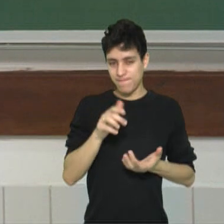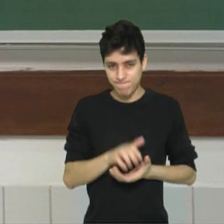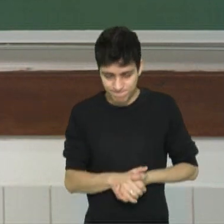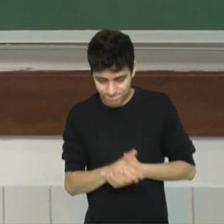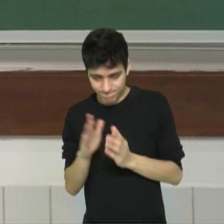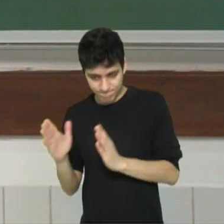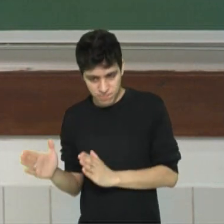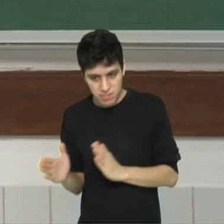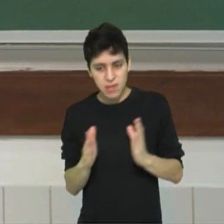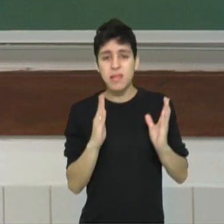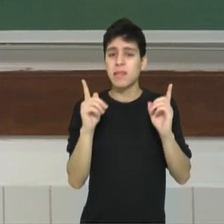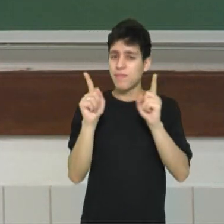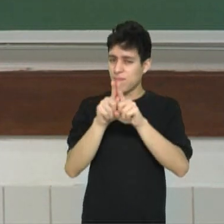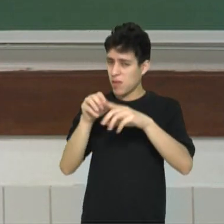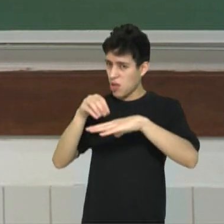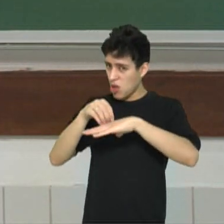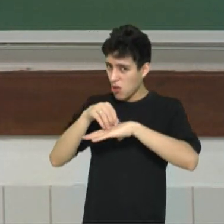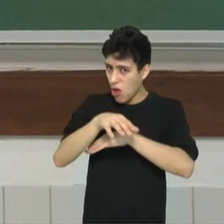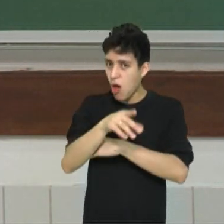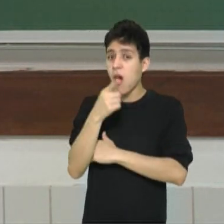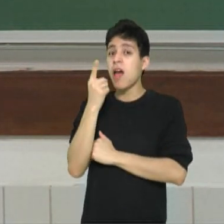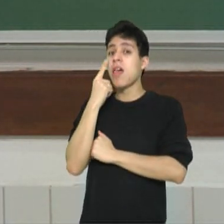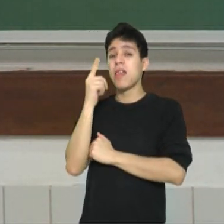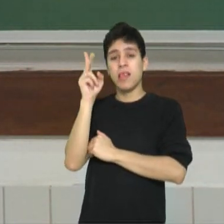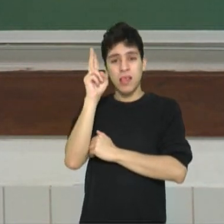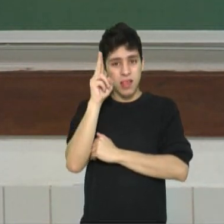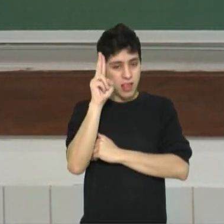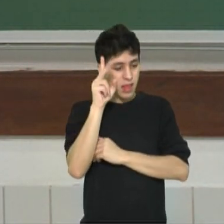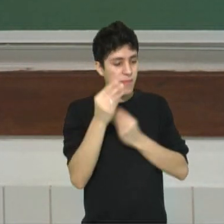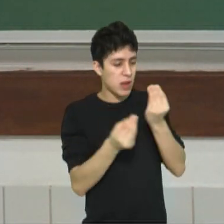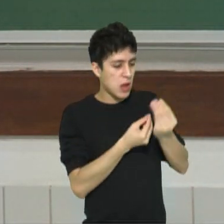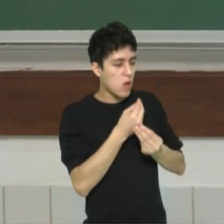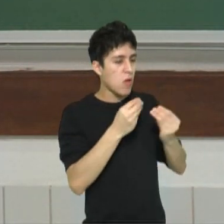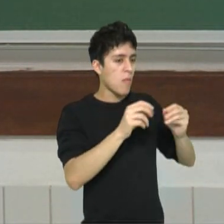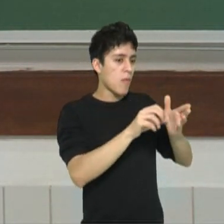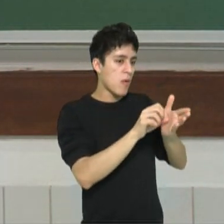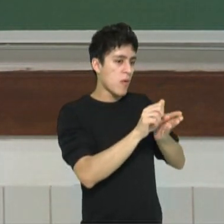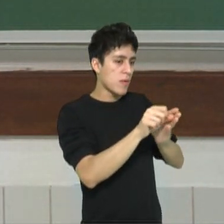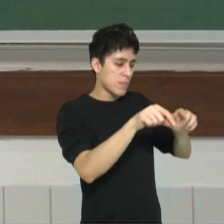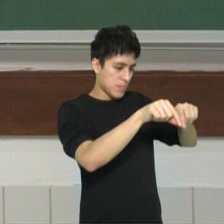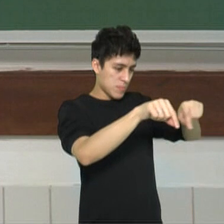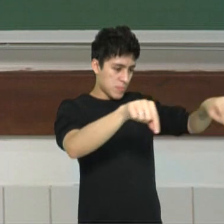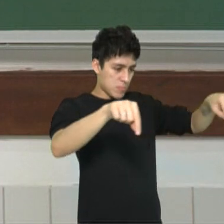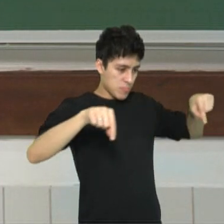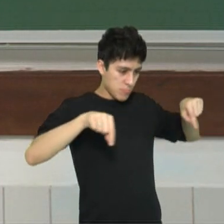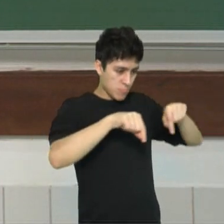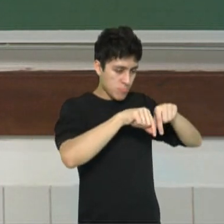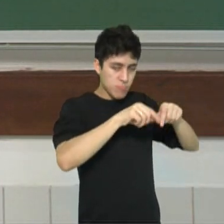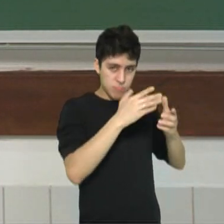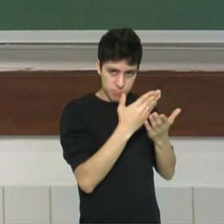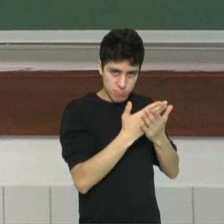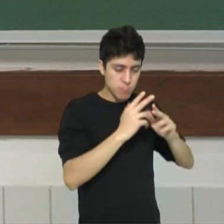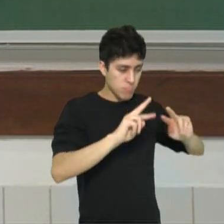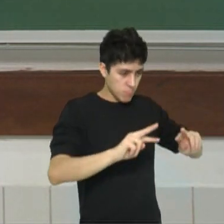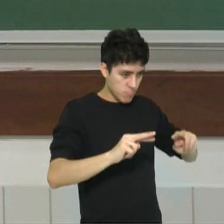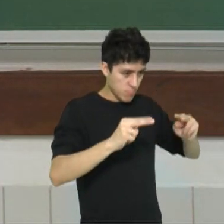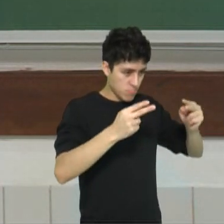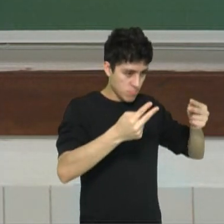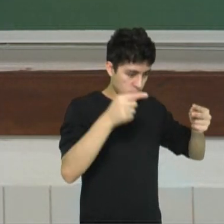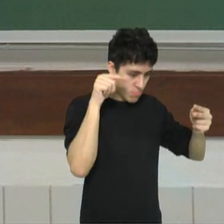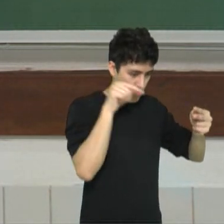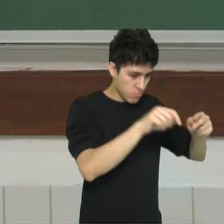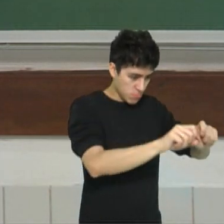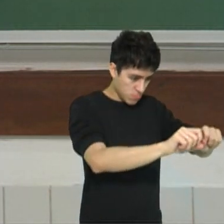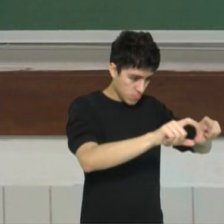aí a chamada em dia através da resolução das questões referentes à aula, de estar de olho no mural, né, se os